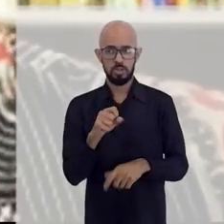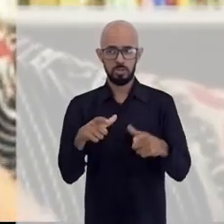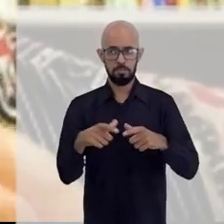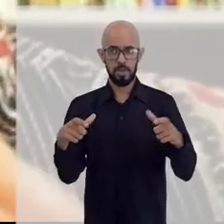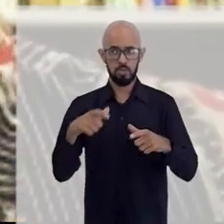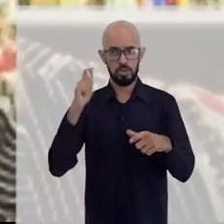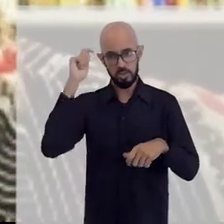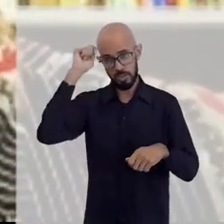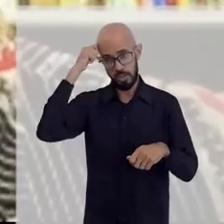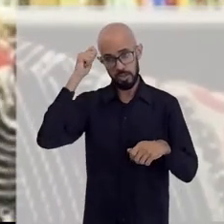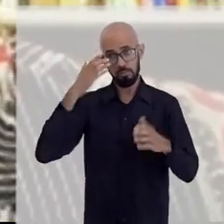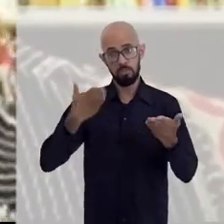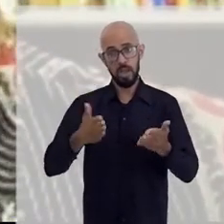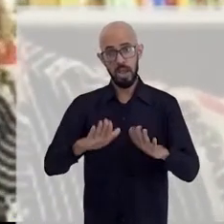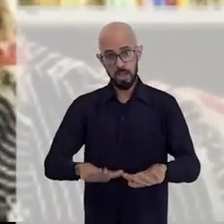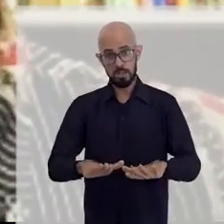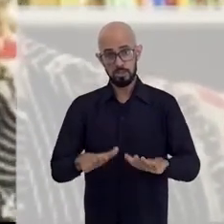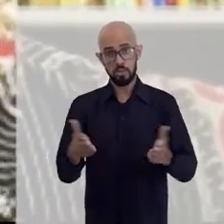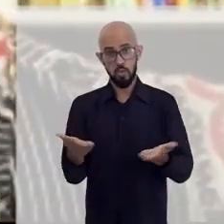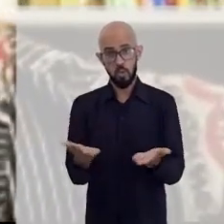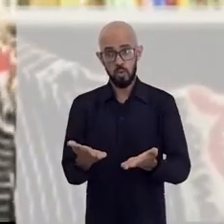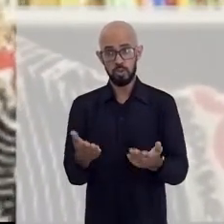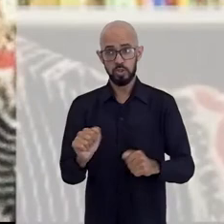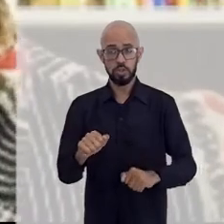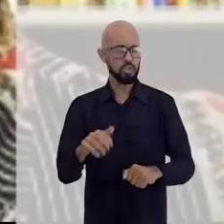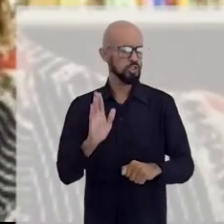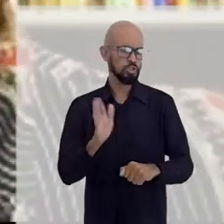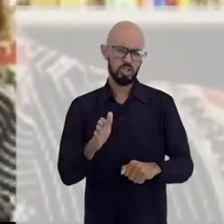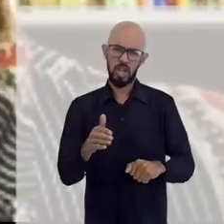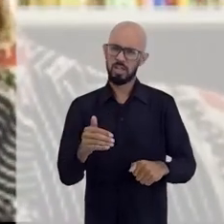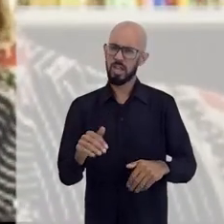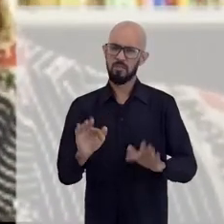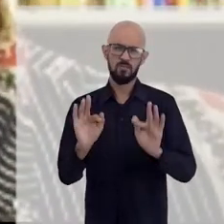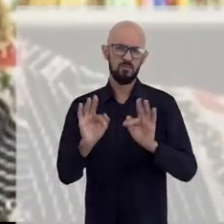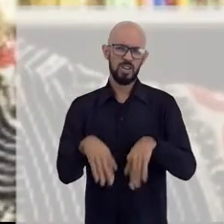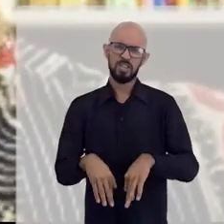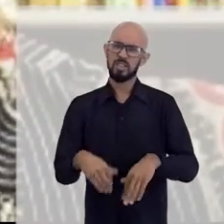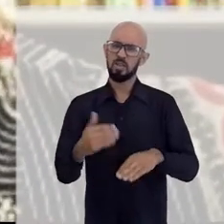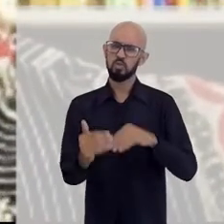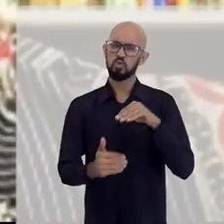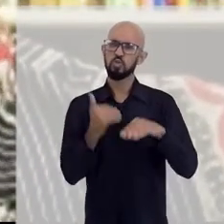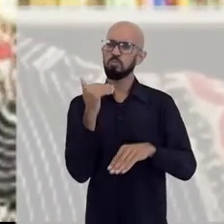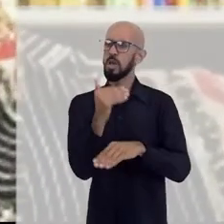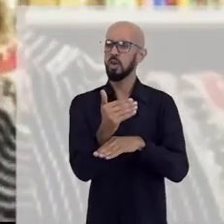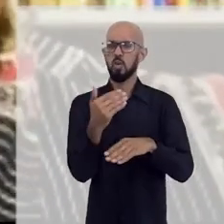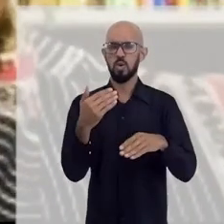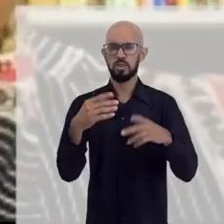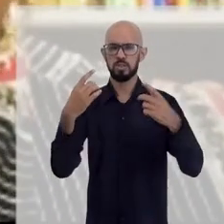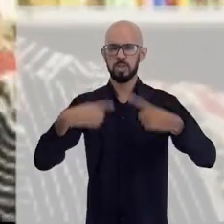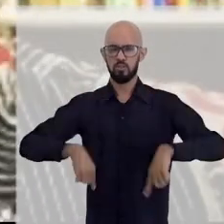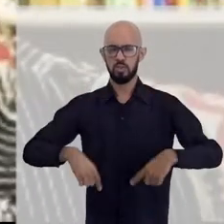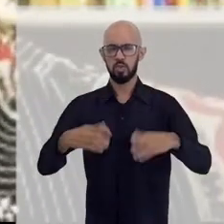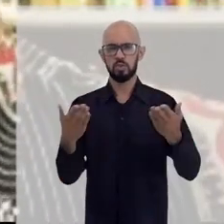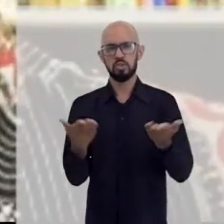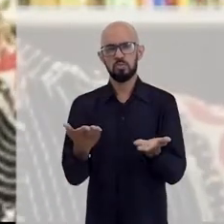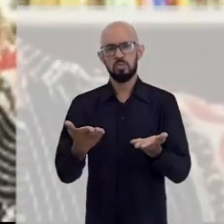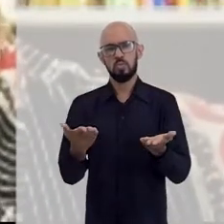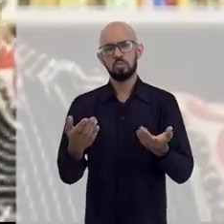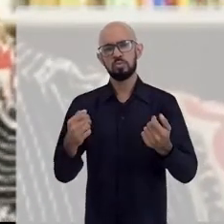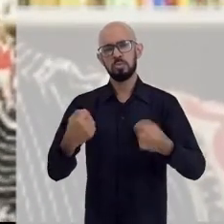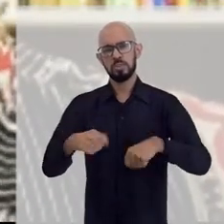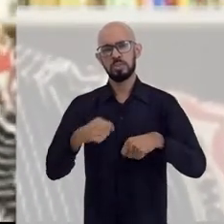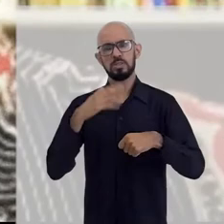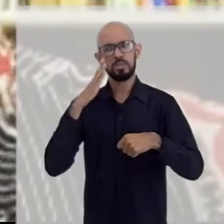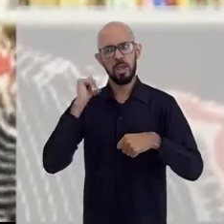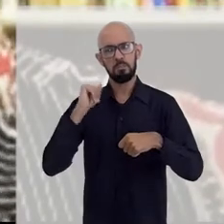maioria negros, mas hoje eu acho que a gente já passou desse patamar, e o que nós precisamos discutir hoje é qual é o impacto que essas pessoas trazem